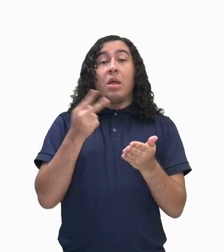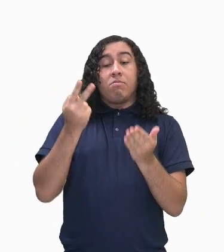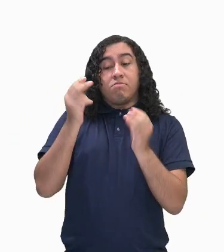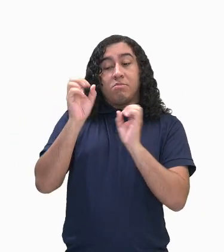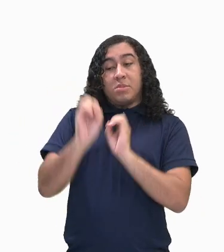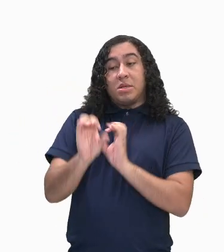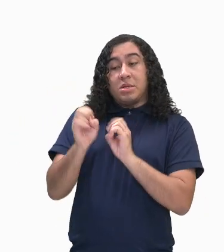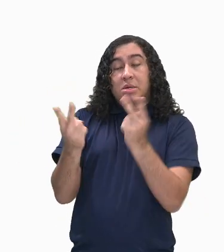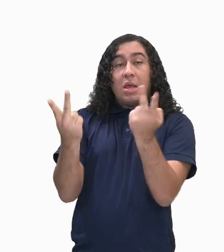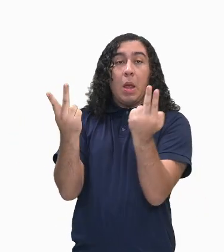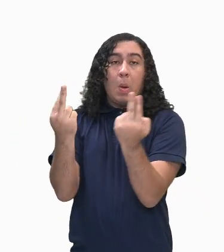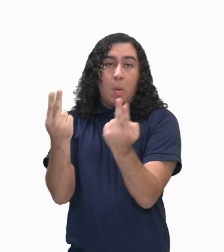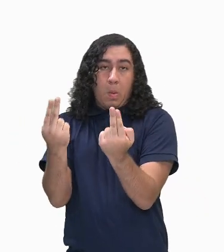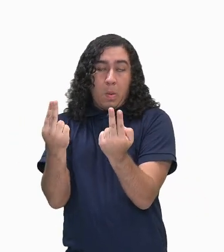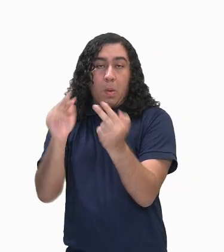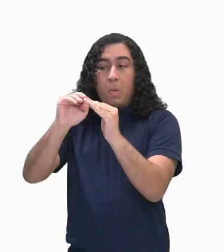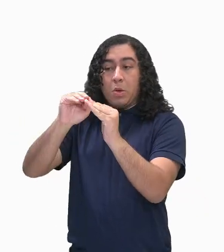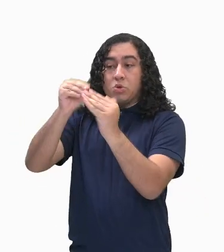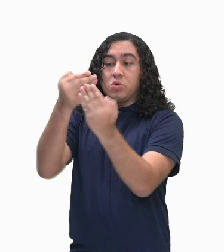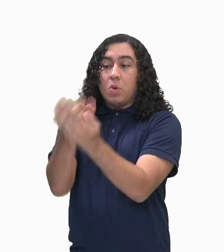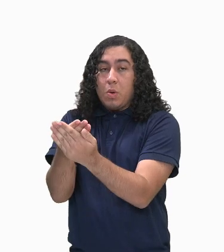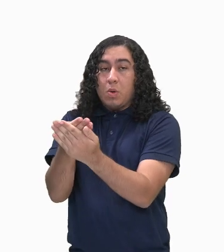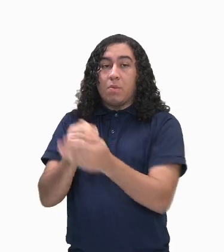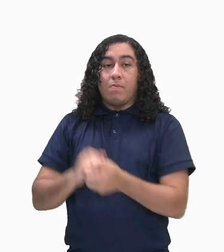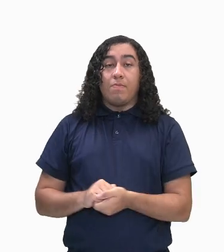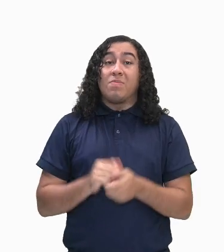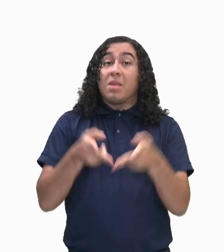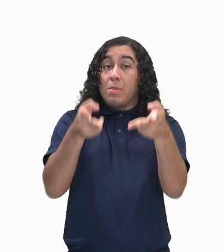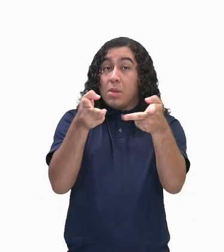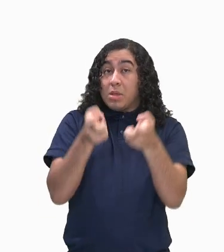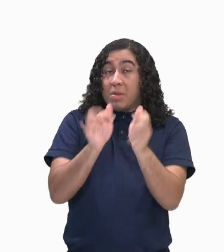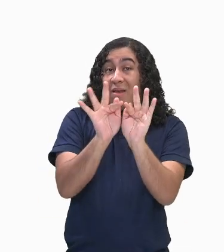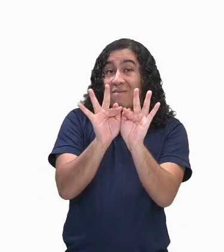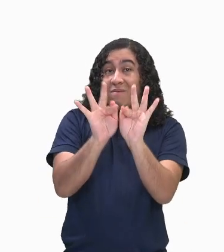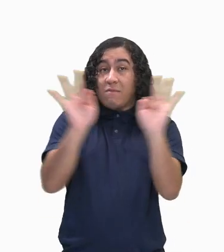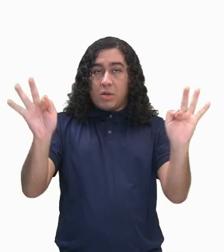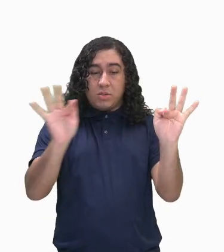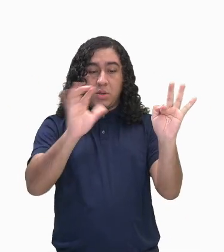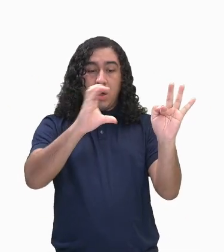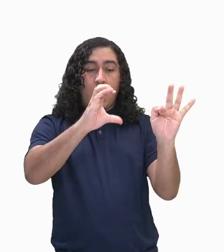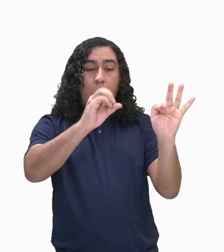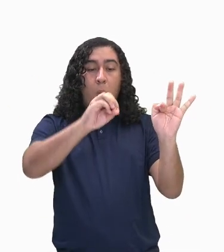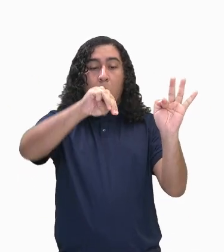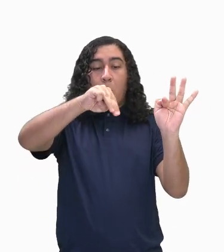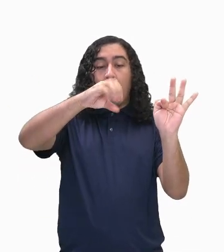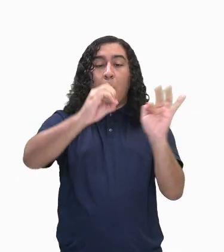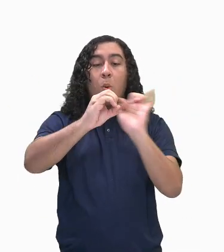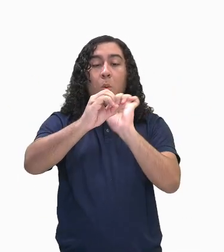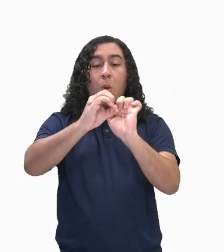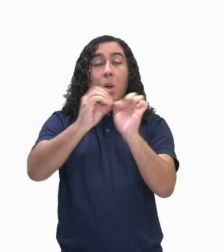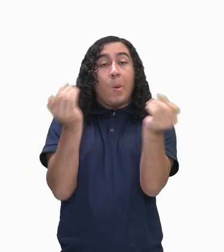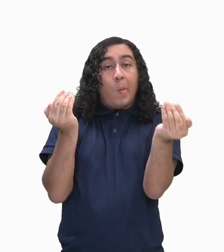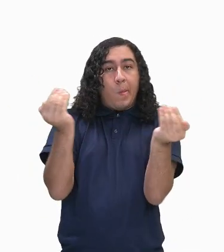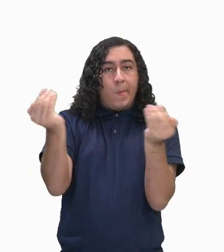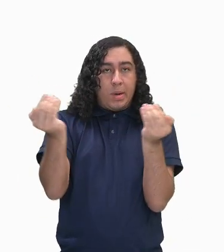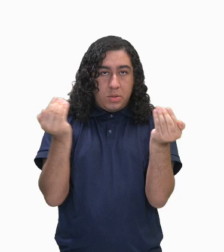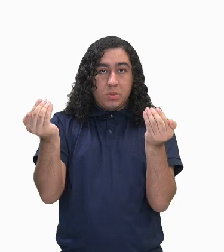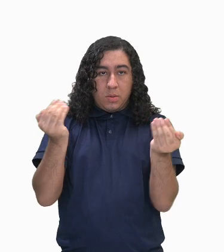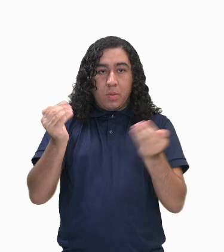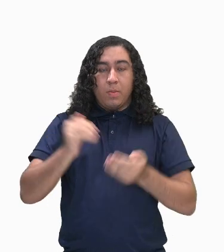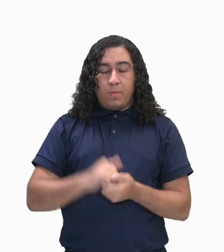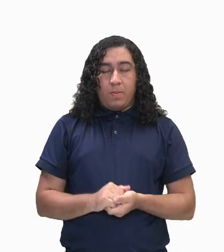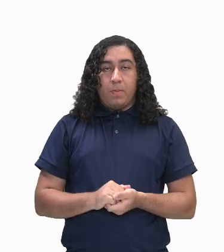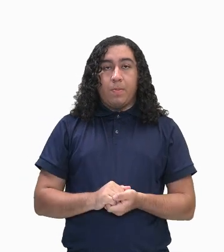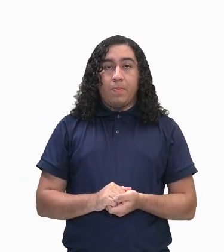Então, ler ensina como a escola ensina. Então, temos aí dois elementos sendo comparados,